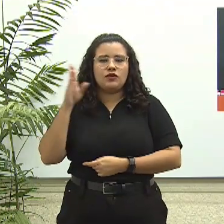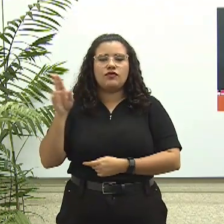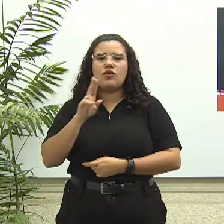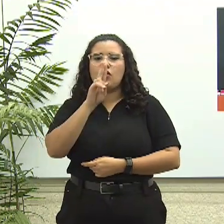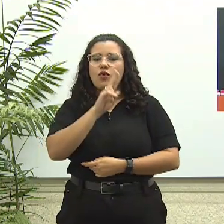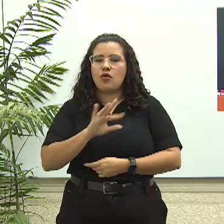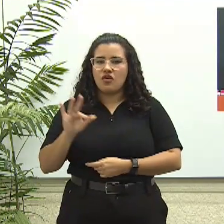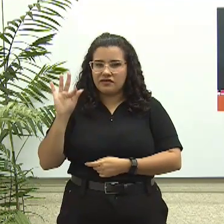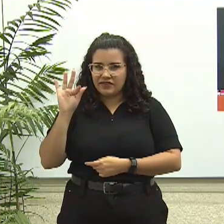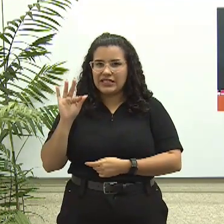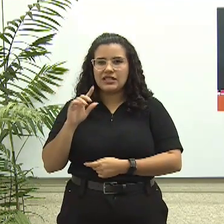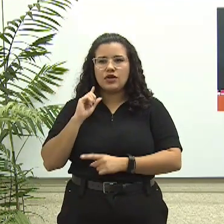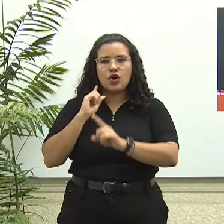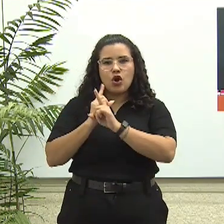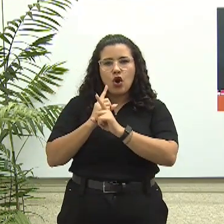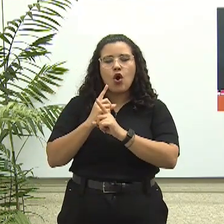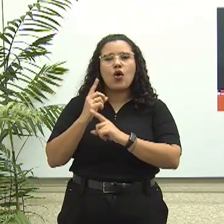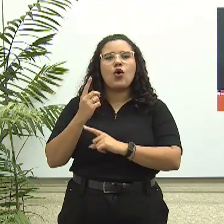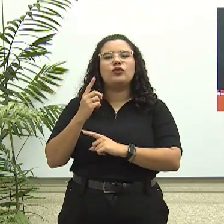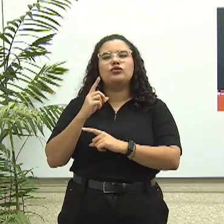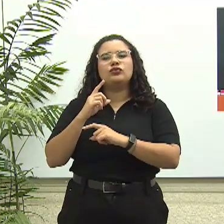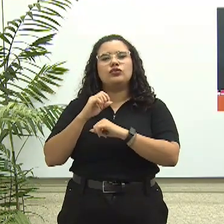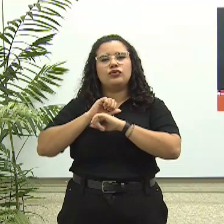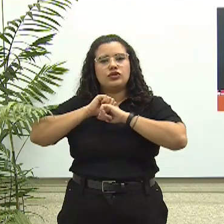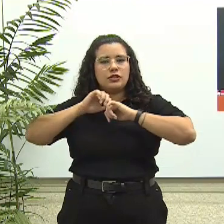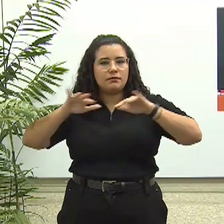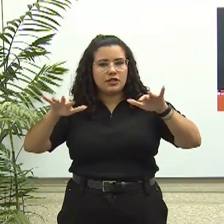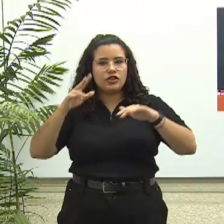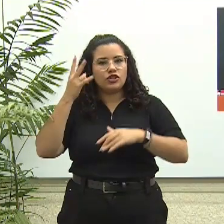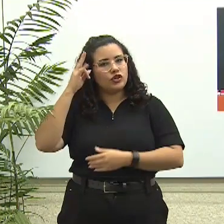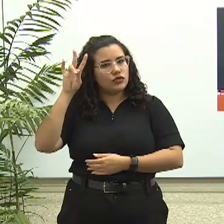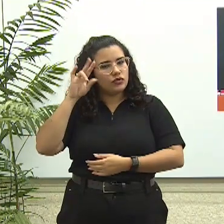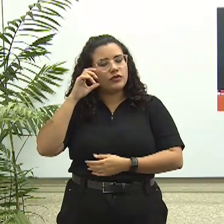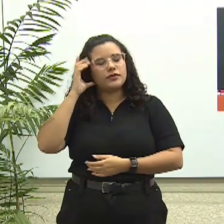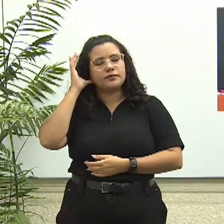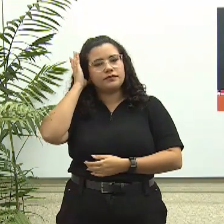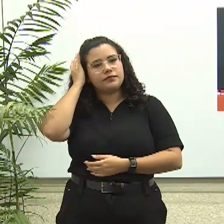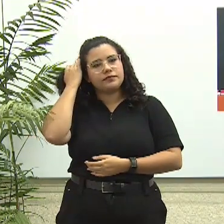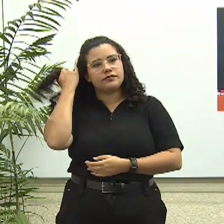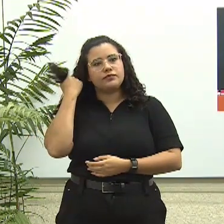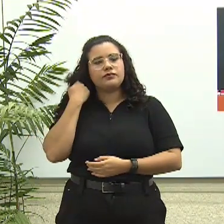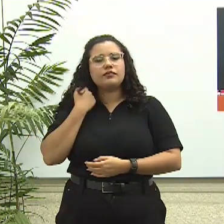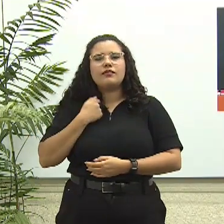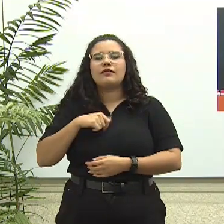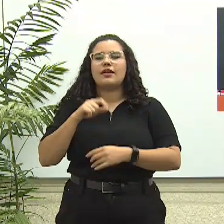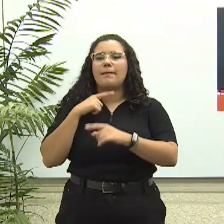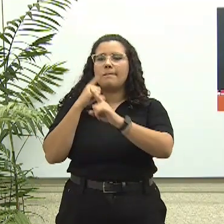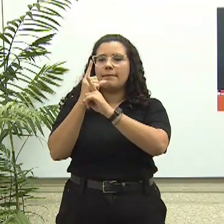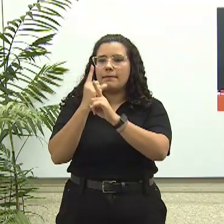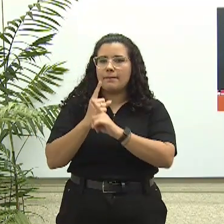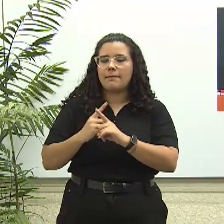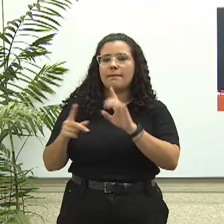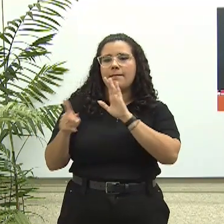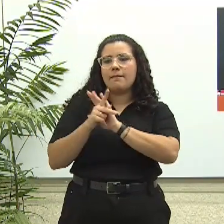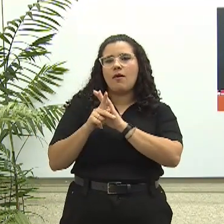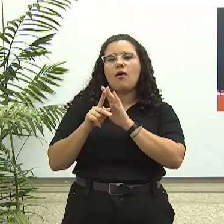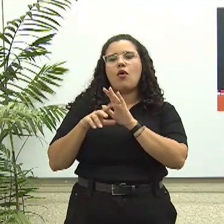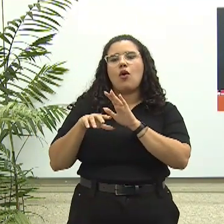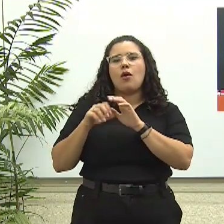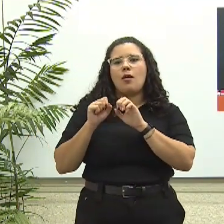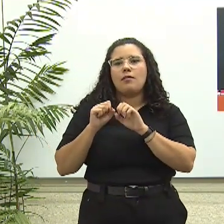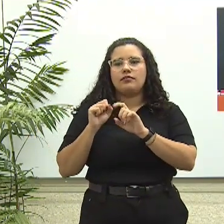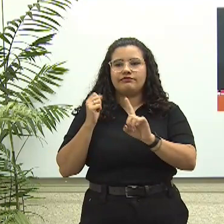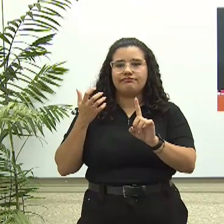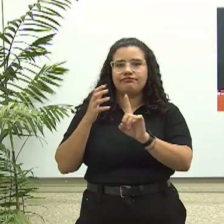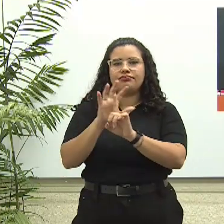alcar no encontro de mídia história a gente tem né um mestrado meu mapeando os ataques do 8 de janeiro e os grupos lá